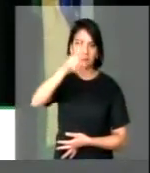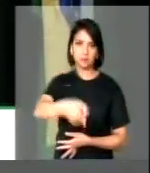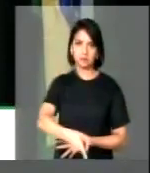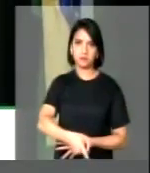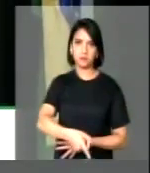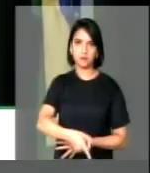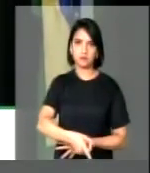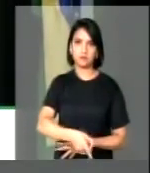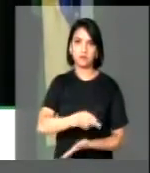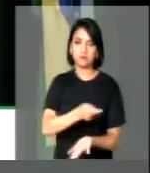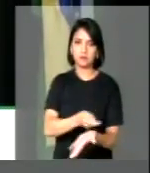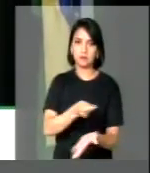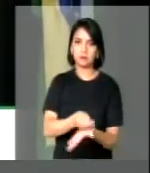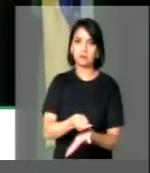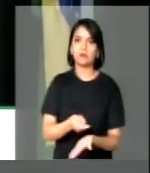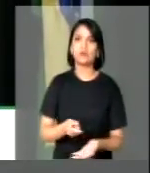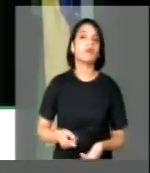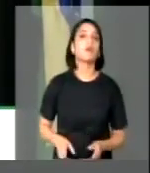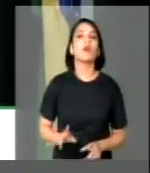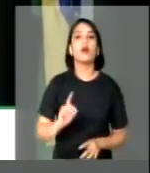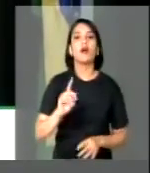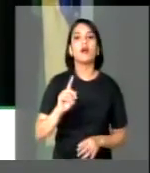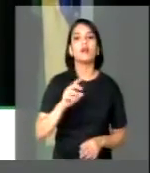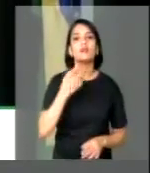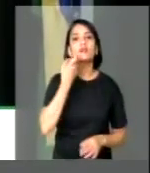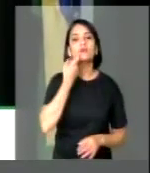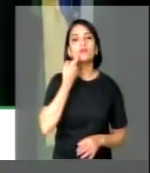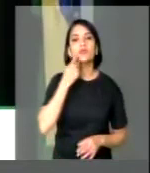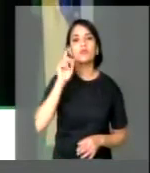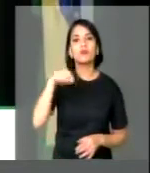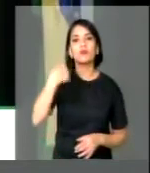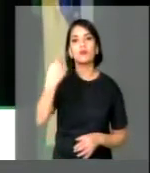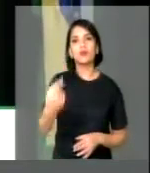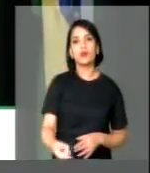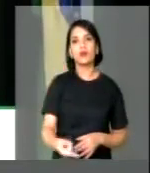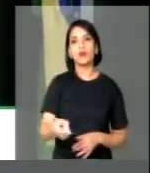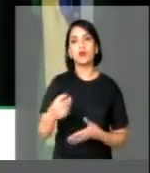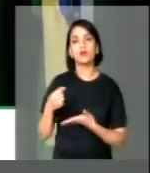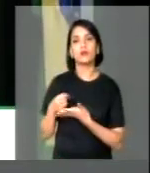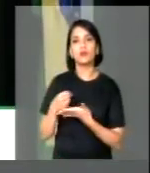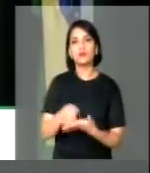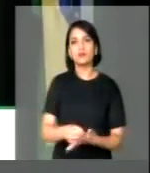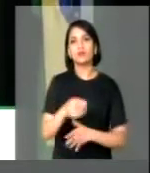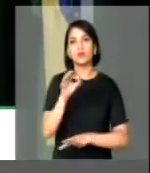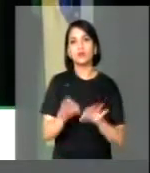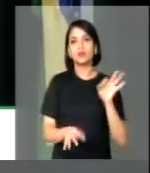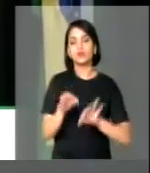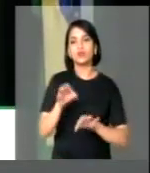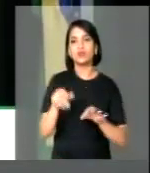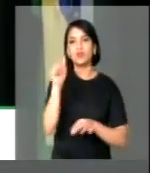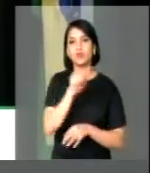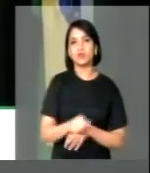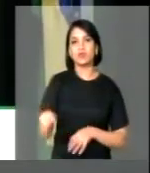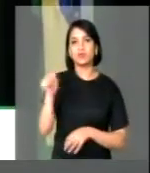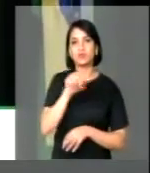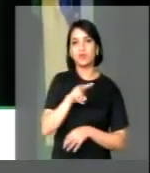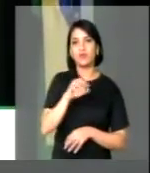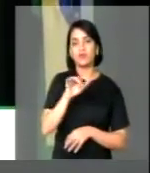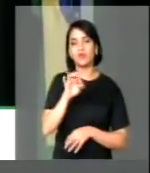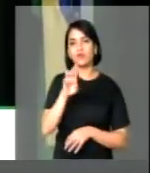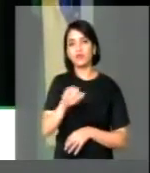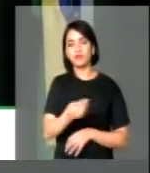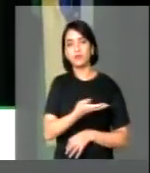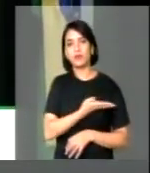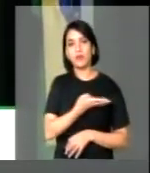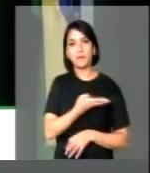monocrática. Assim, na próxima sexta-feira, a assessoria jurídica da Associação das Vítimas e Amigos da Barragem